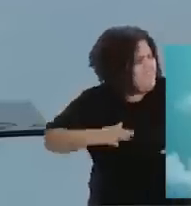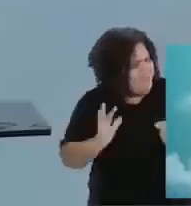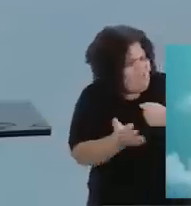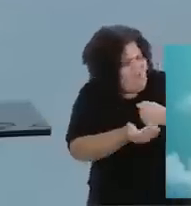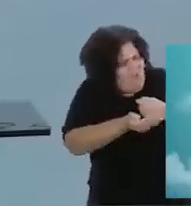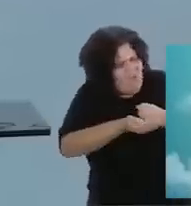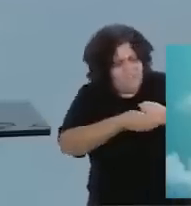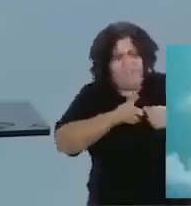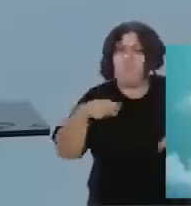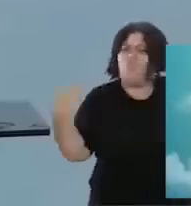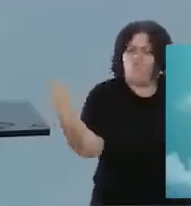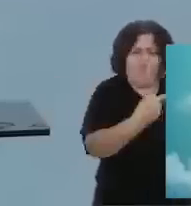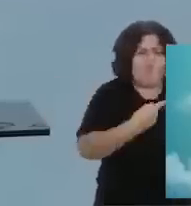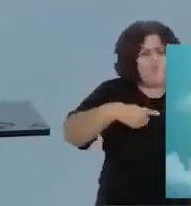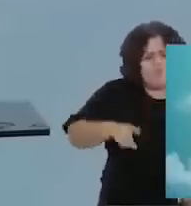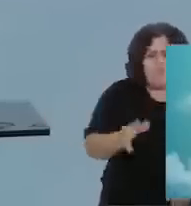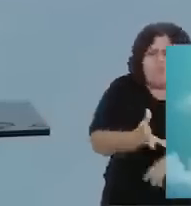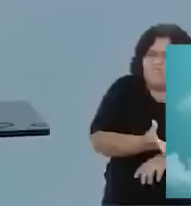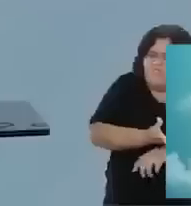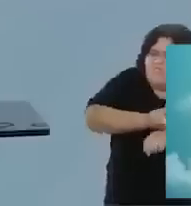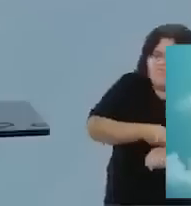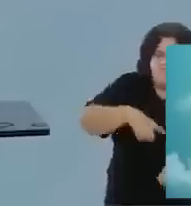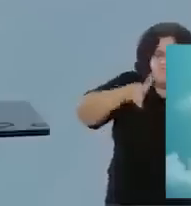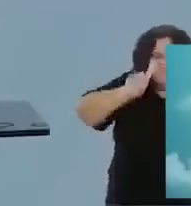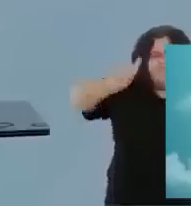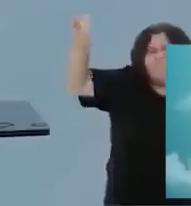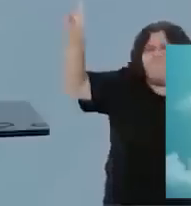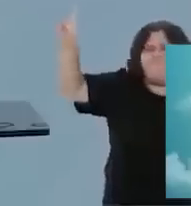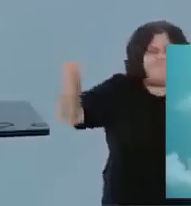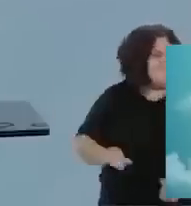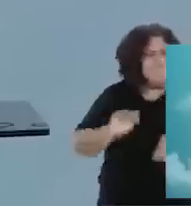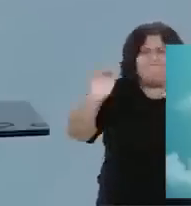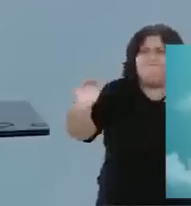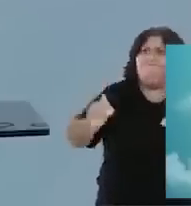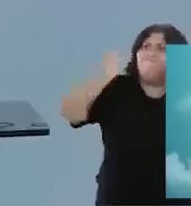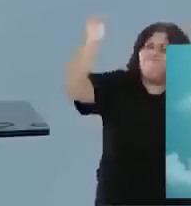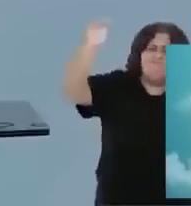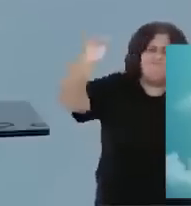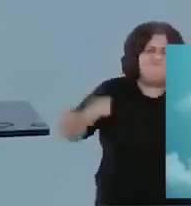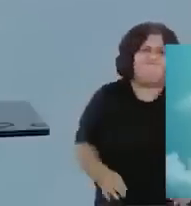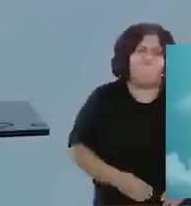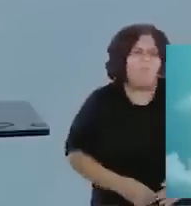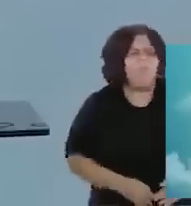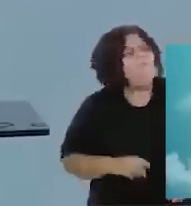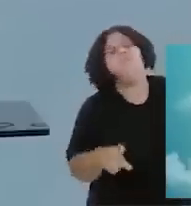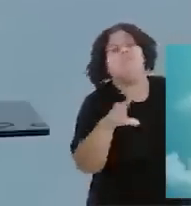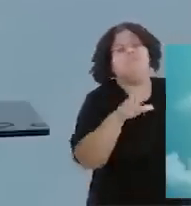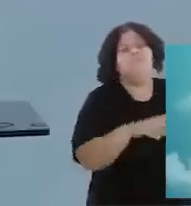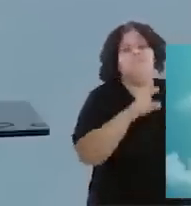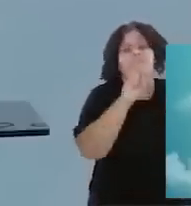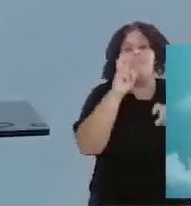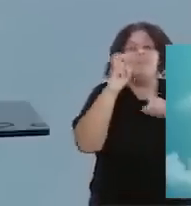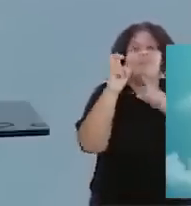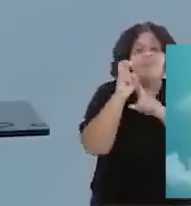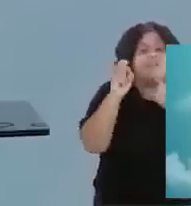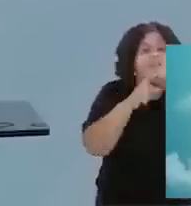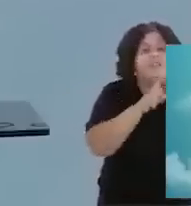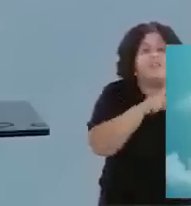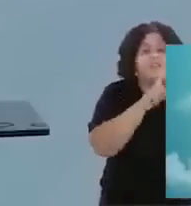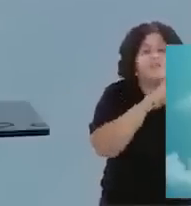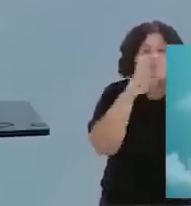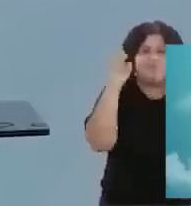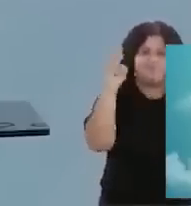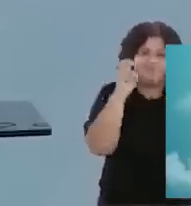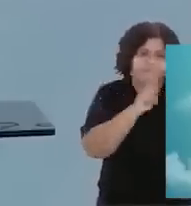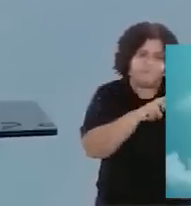a igreja do Deus vivo. Temos que acolher uns aos outros. Mas em quinto lugar, só me permita